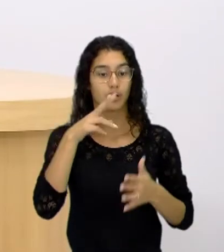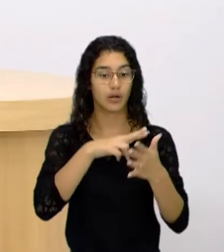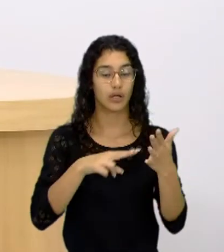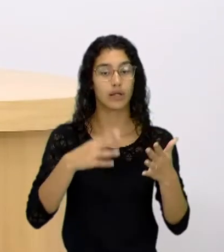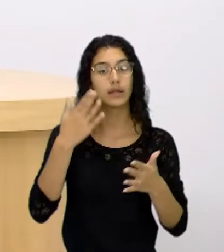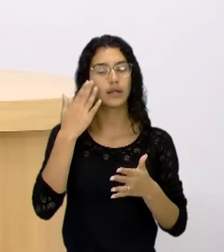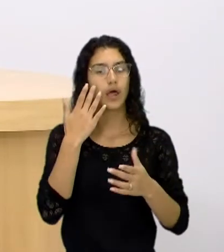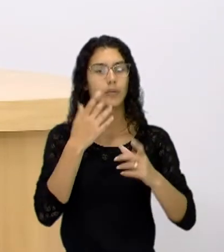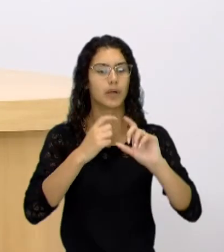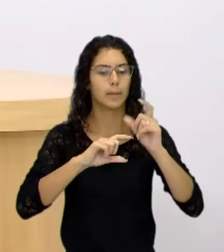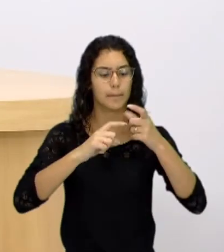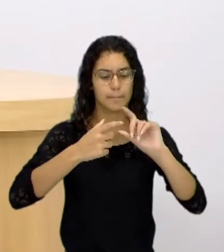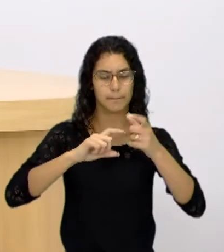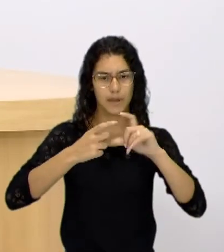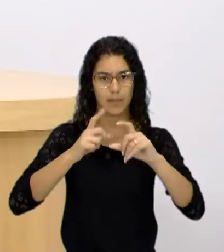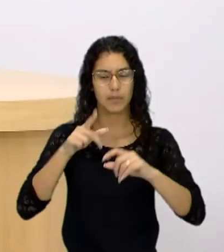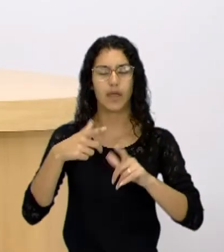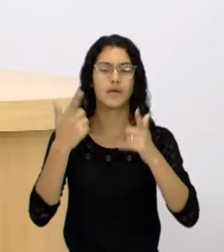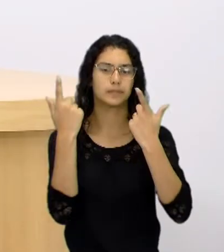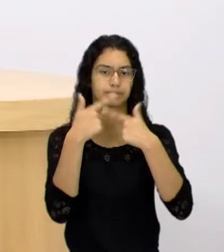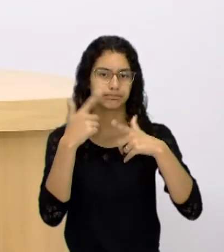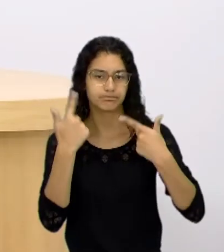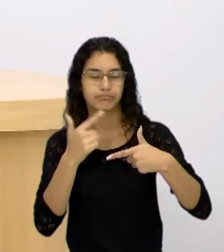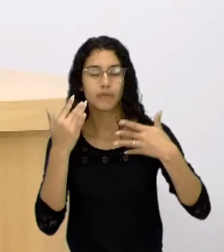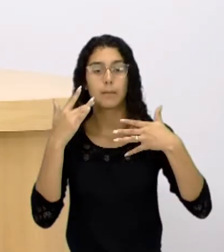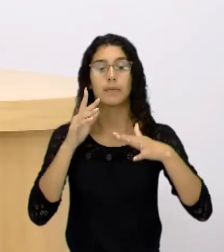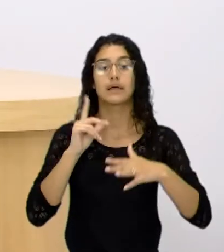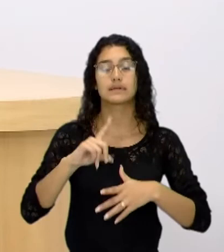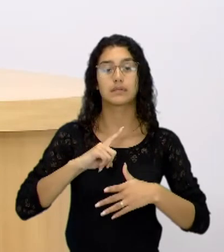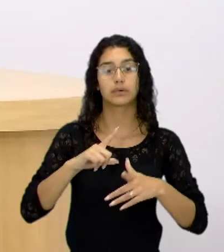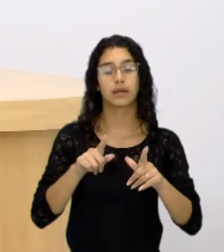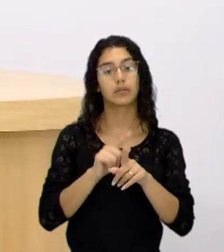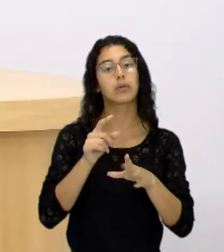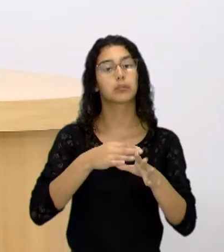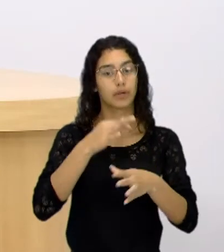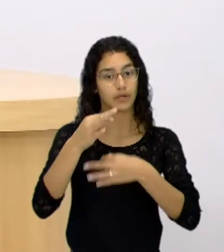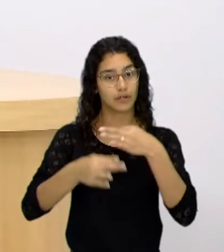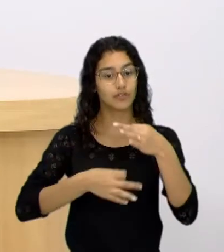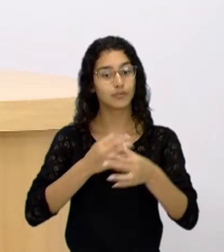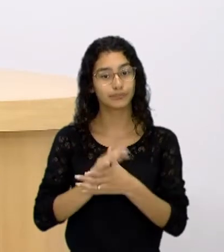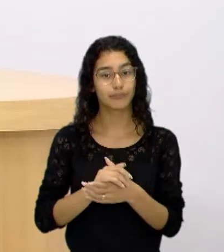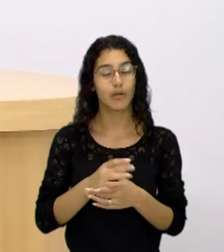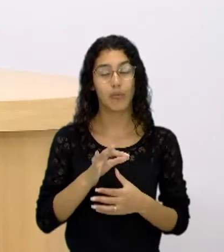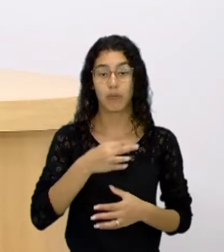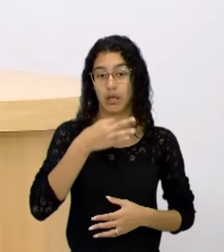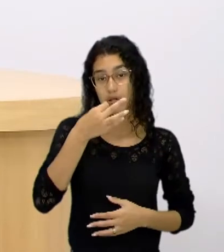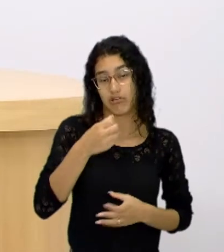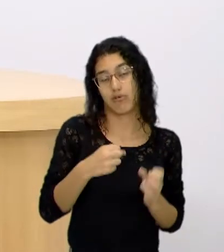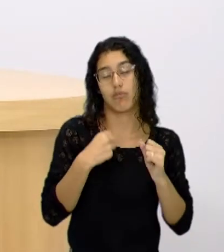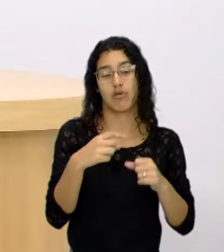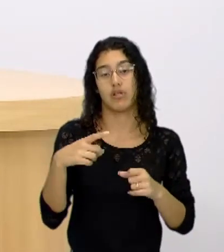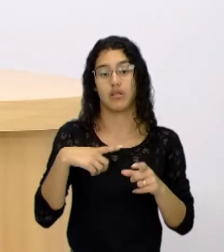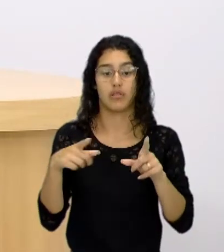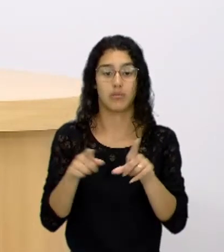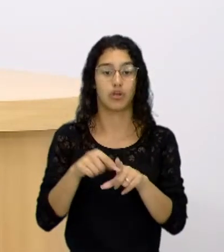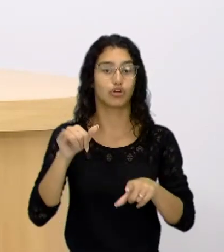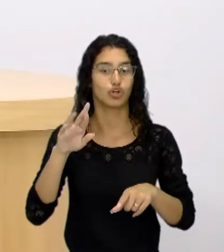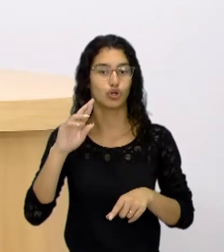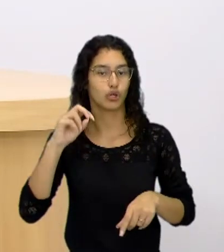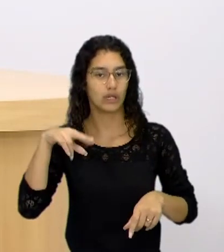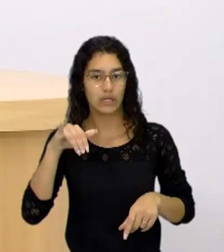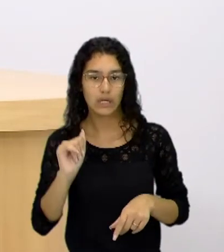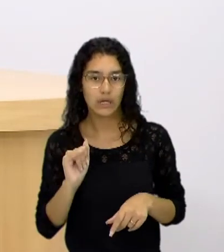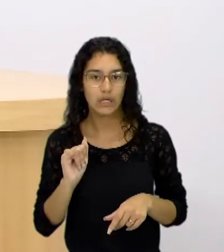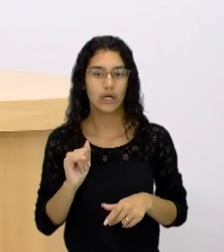meme ele é engraçado, ele tende a ser jocoso, mas ele sempre tem uma crítica. E é uma crítica que pode vir em tom de ironia, pode vir em